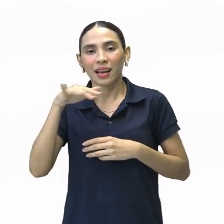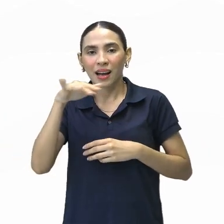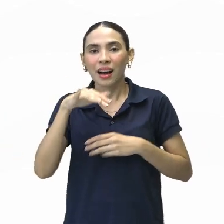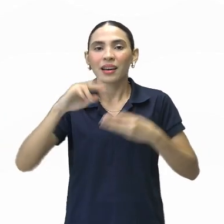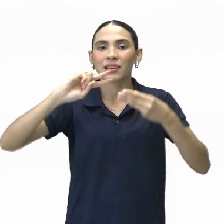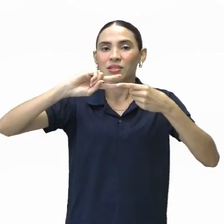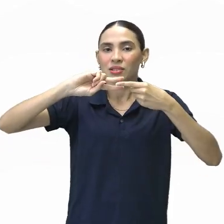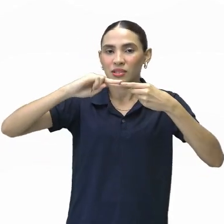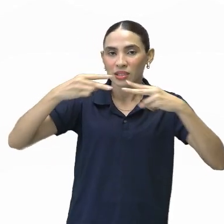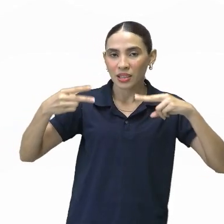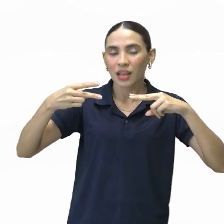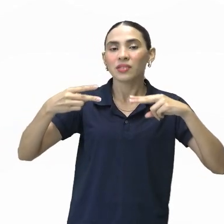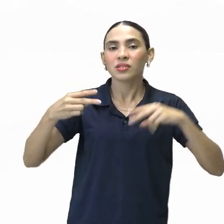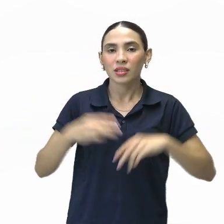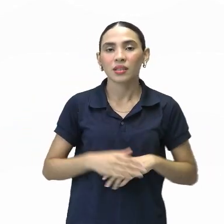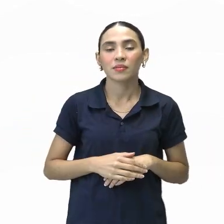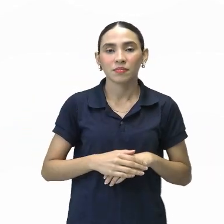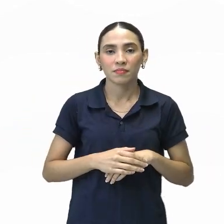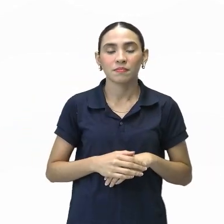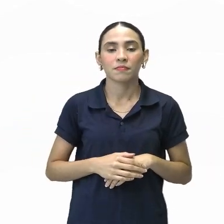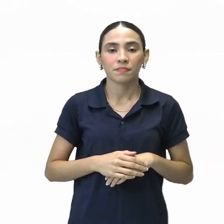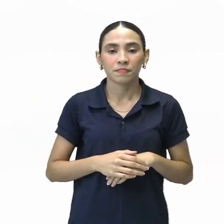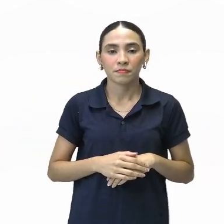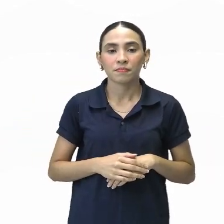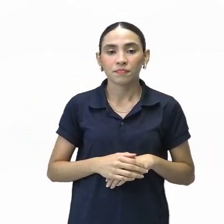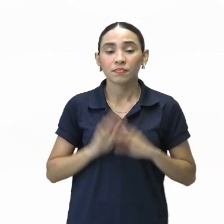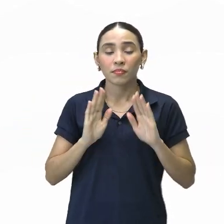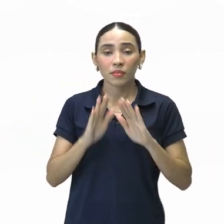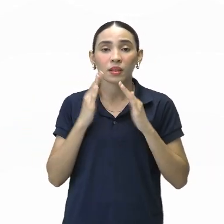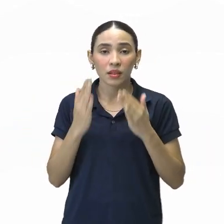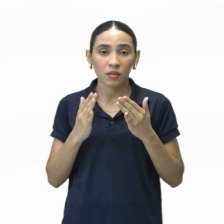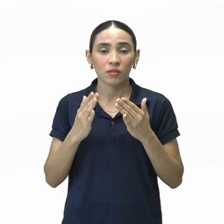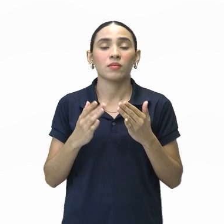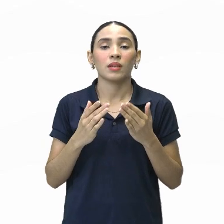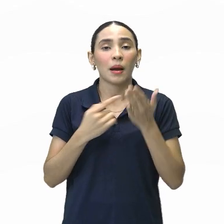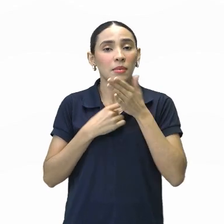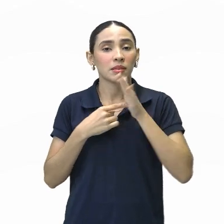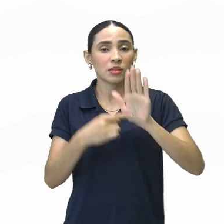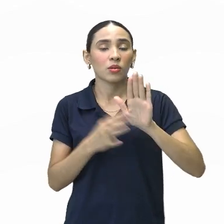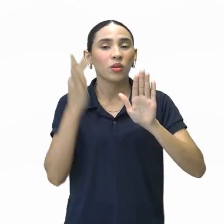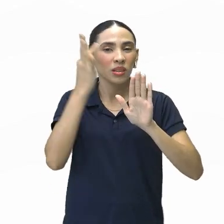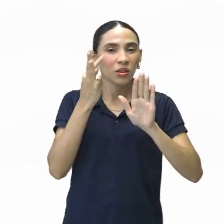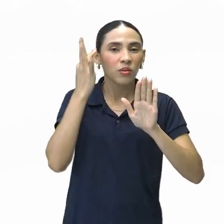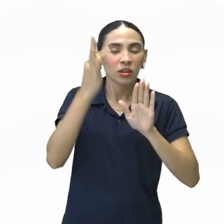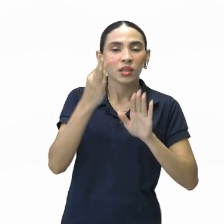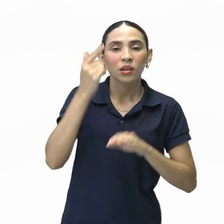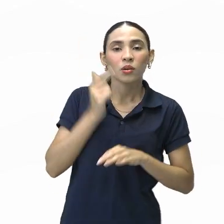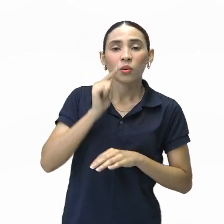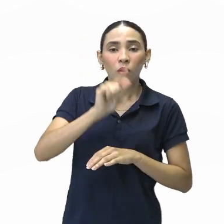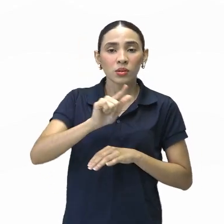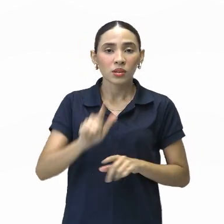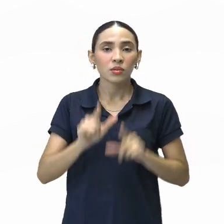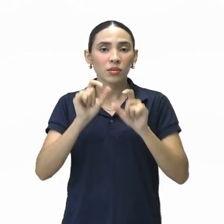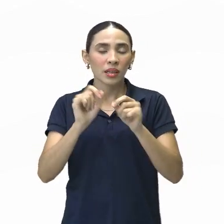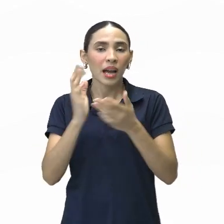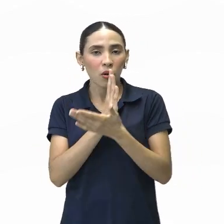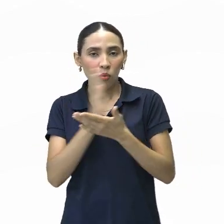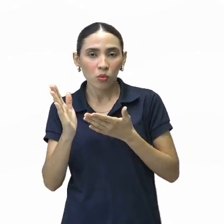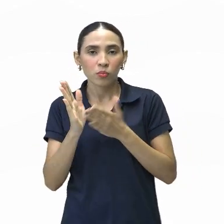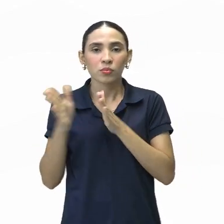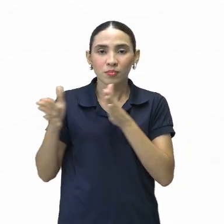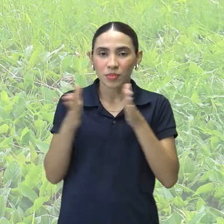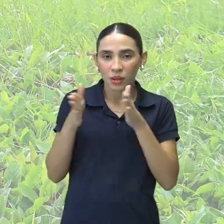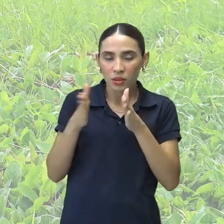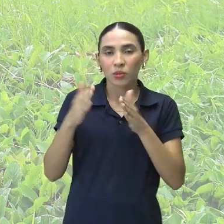da genética tradicional, ele veio com as teorias, né, que conseguiu, em alguns